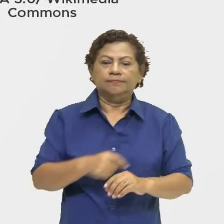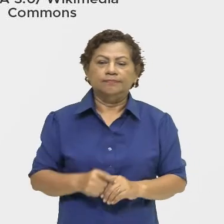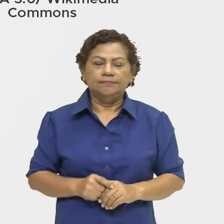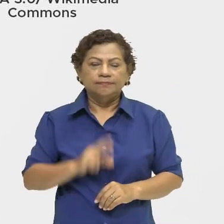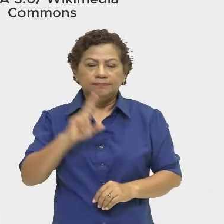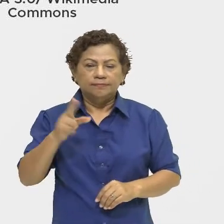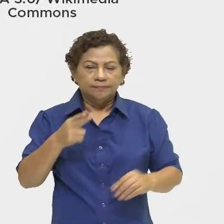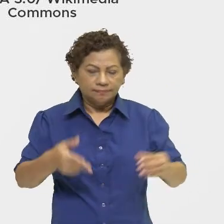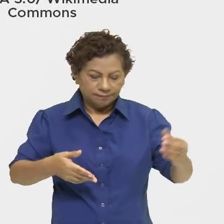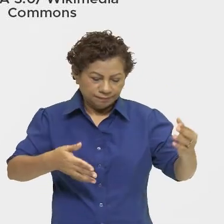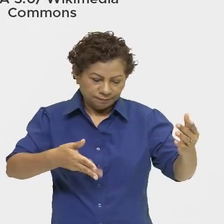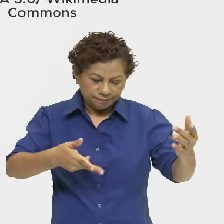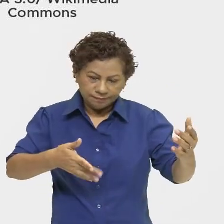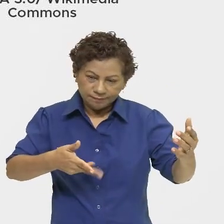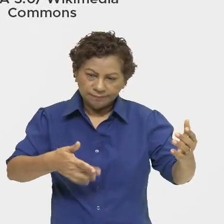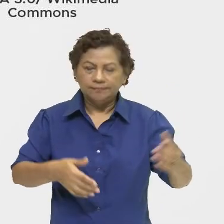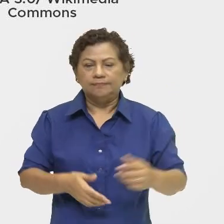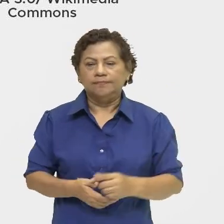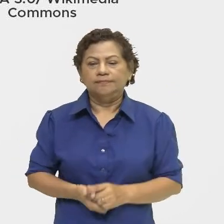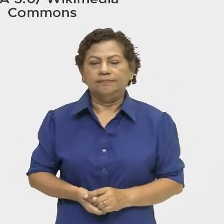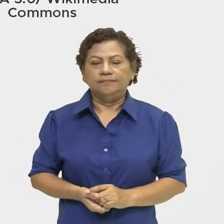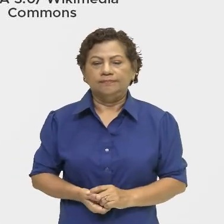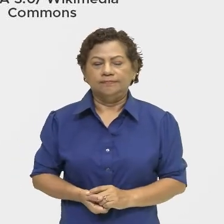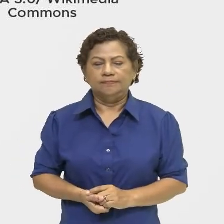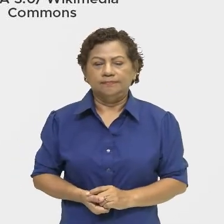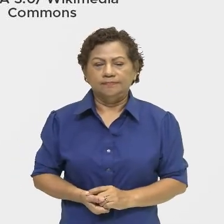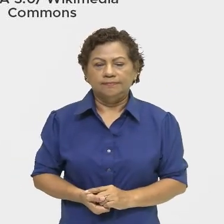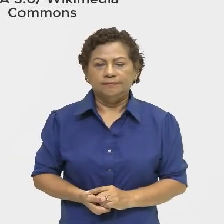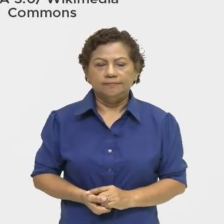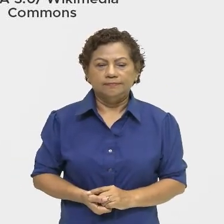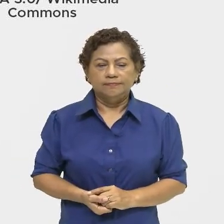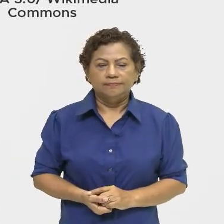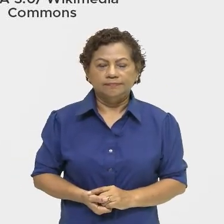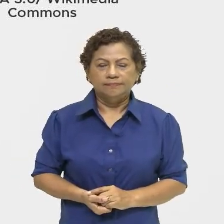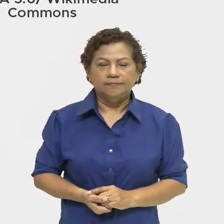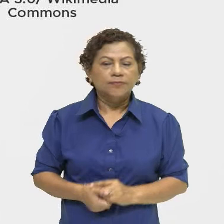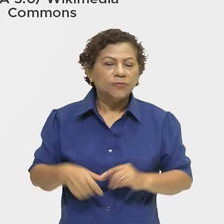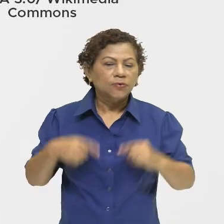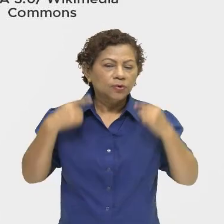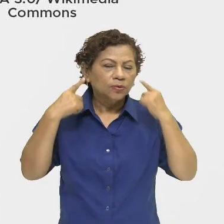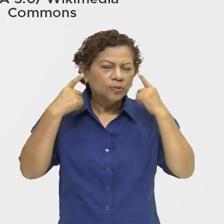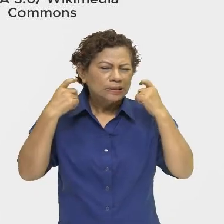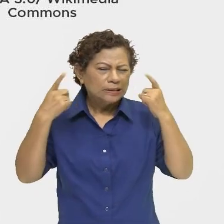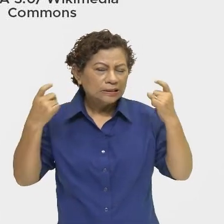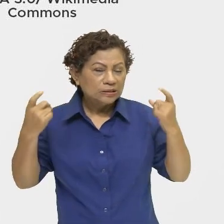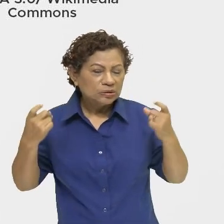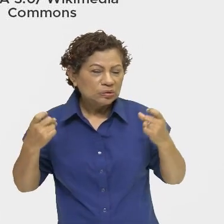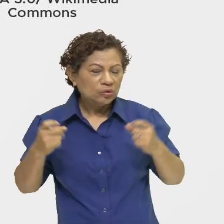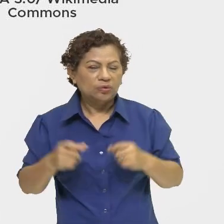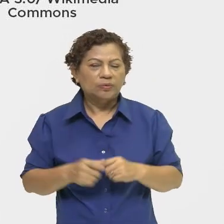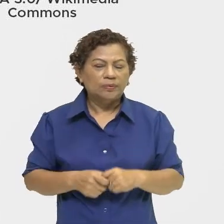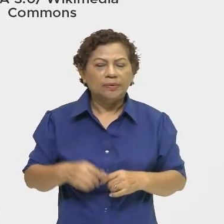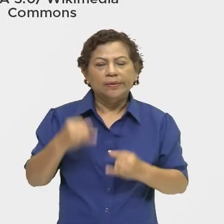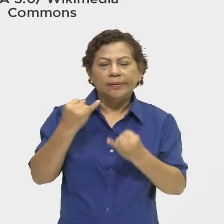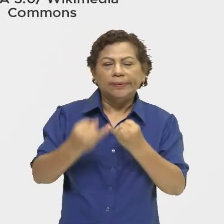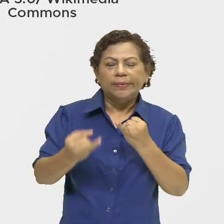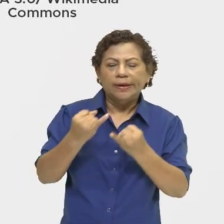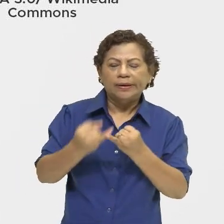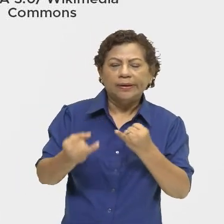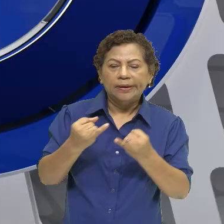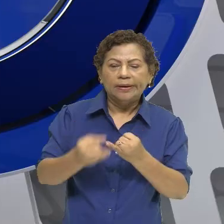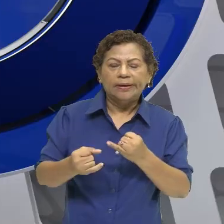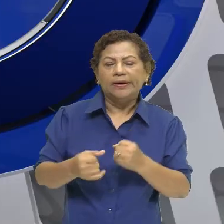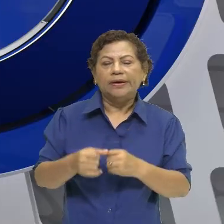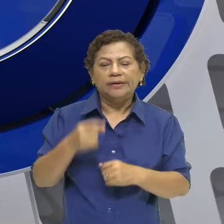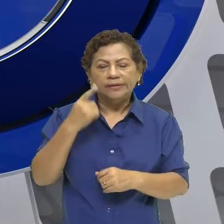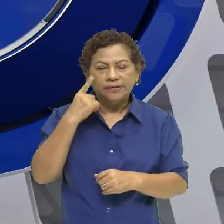da cora, sendo que os dedos restantes seguram o instrumento. O som produzido é semelhante aos da harpa. Vamos